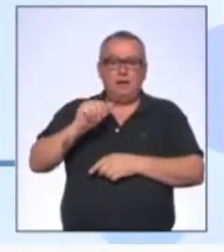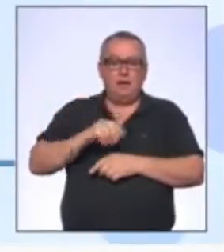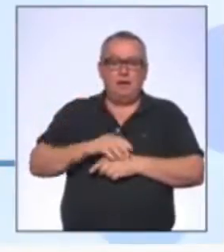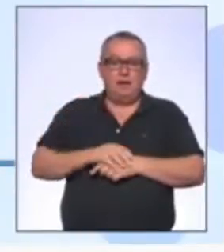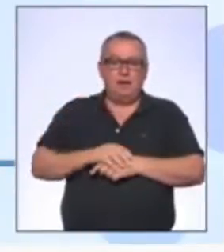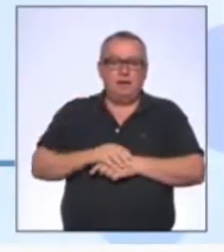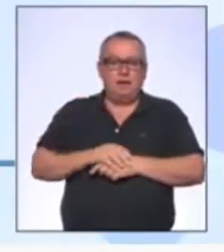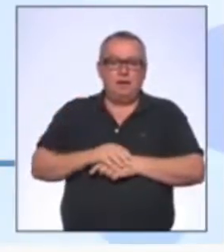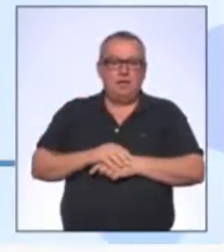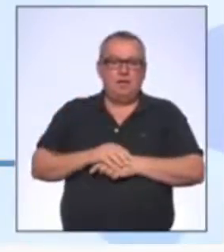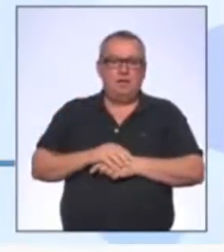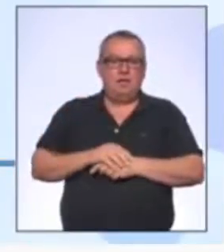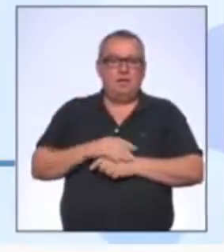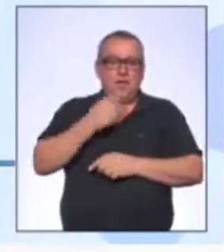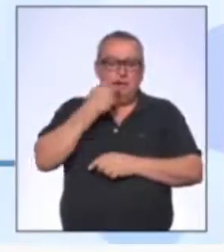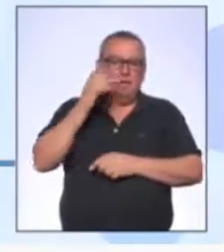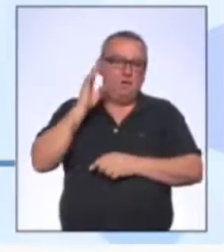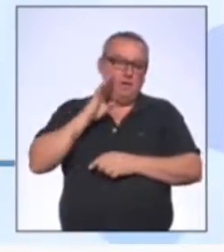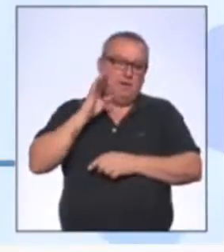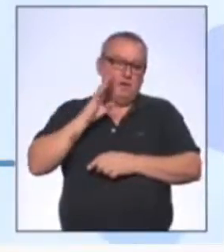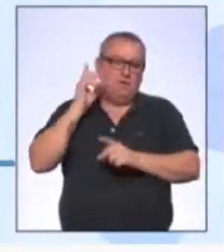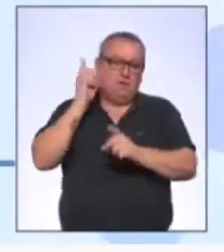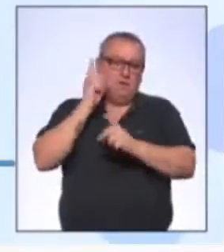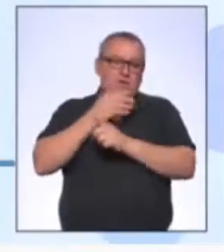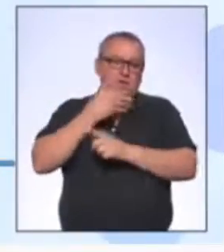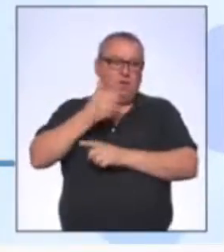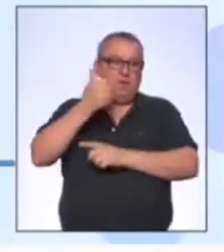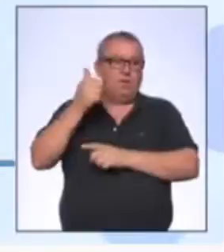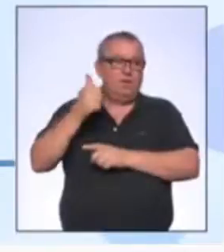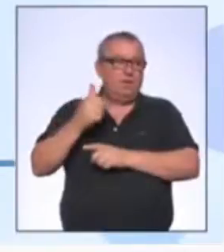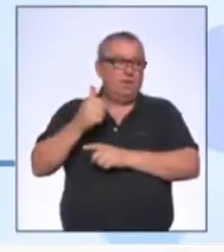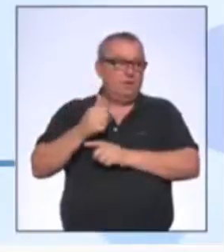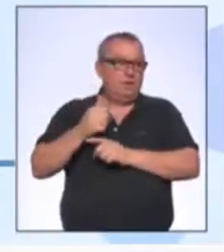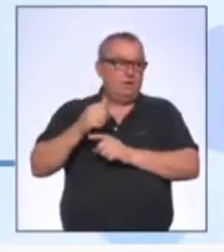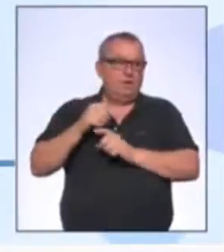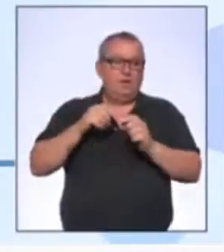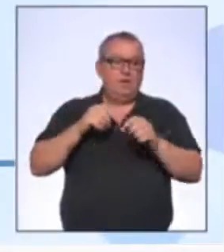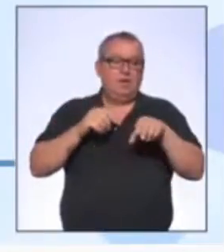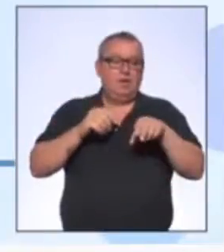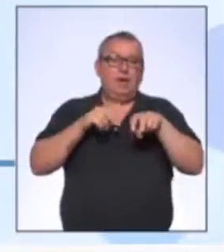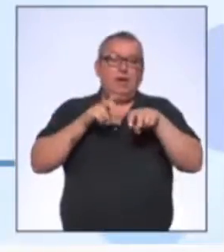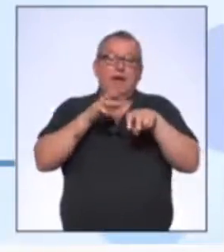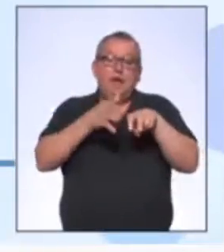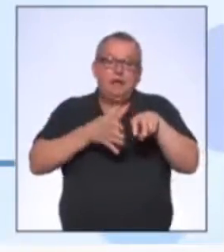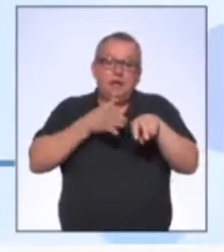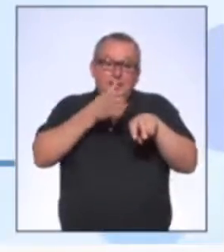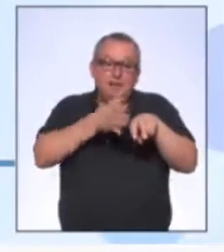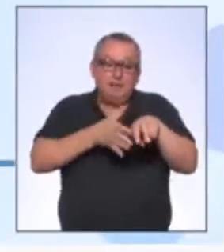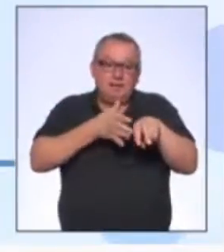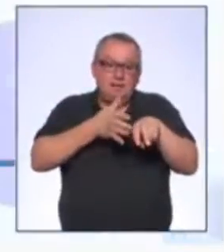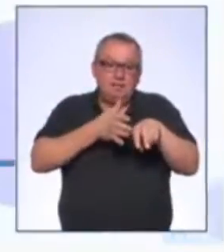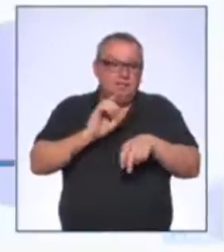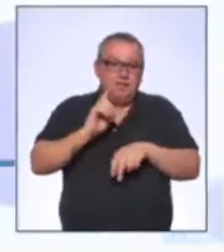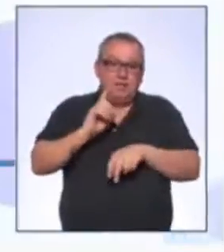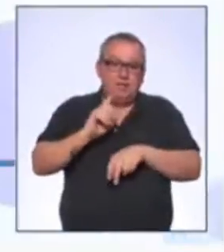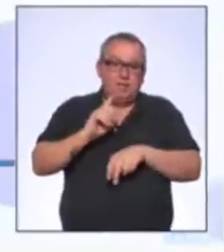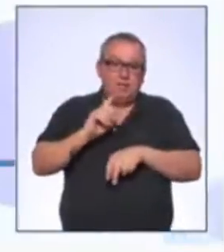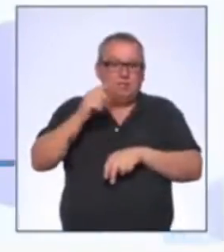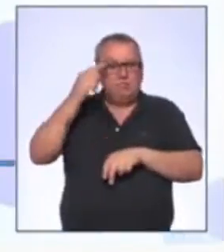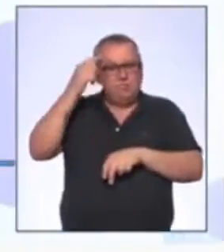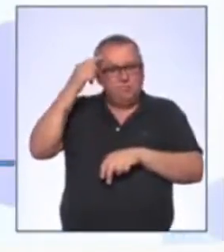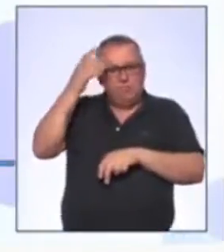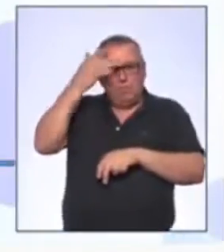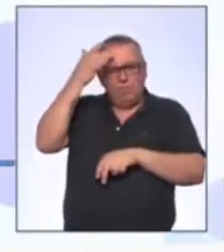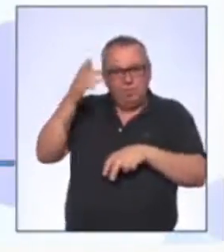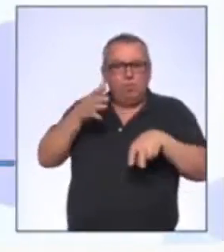elisa eu acho o nome dela é legal que a gente identifica melhor cadeirantes não então vamos lá vamos pensar